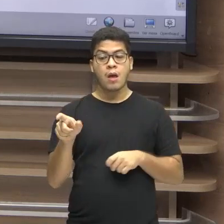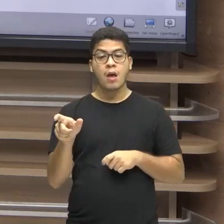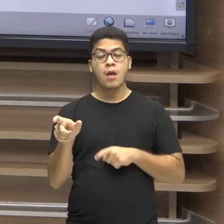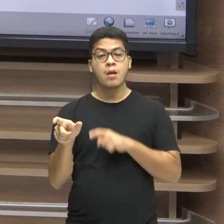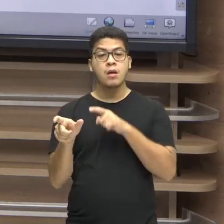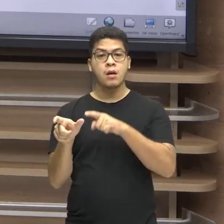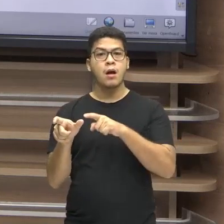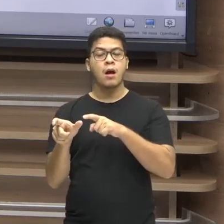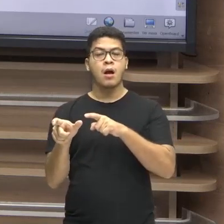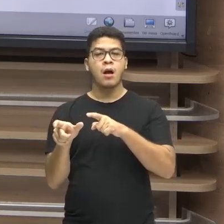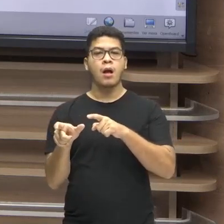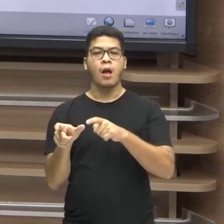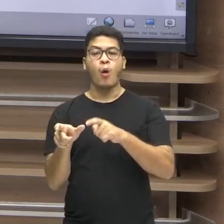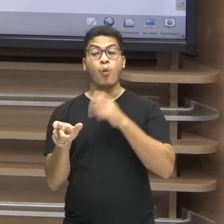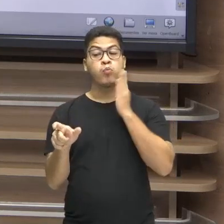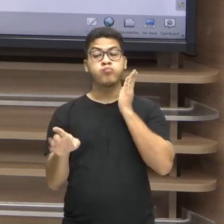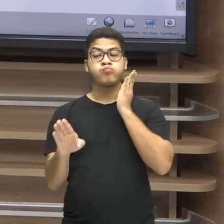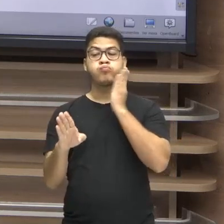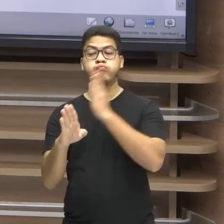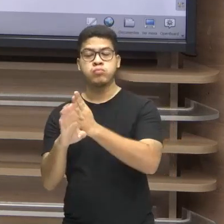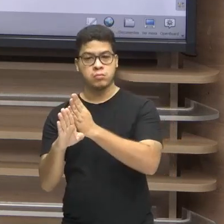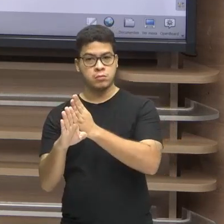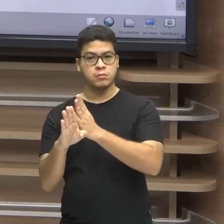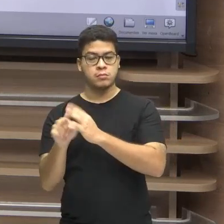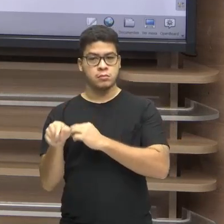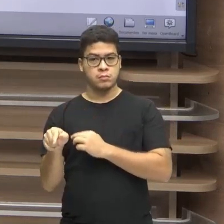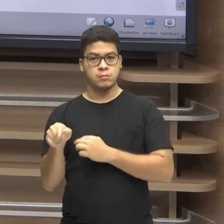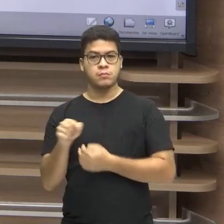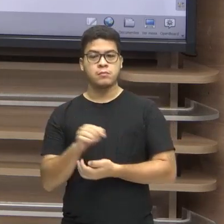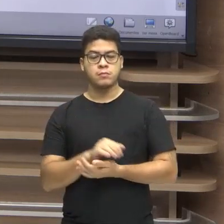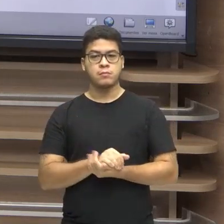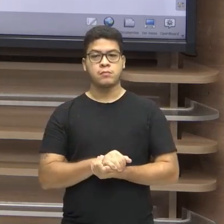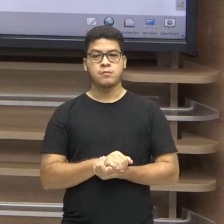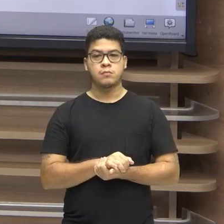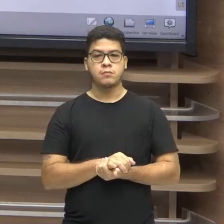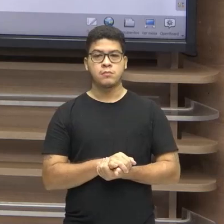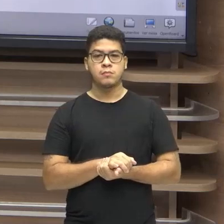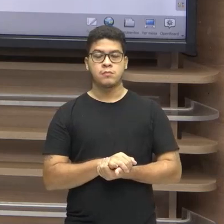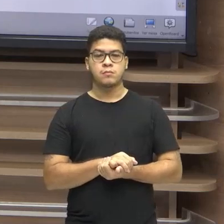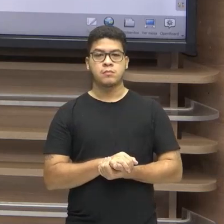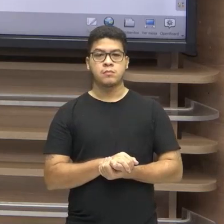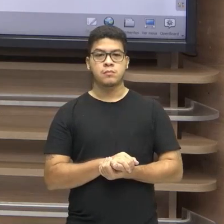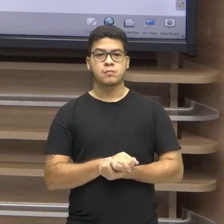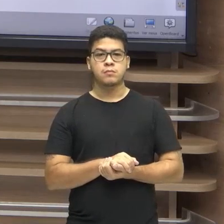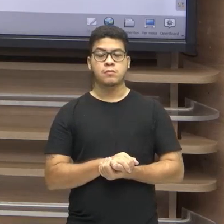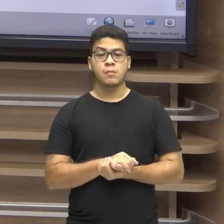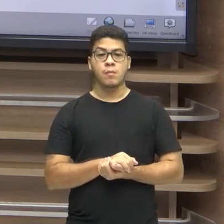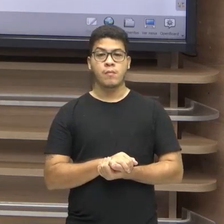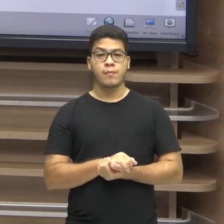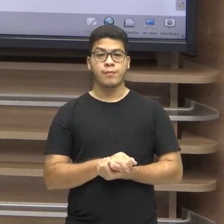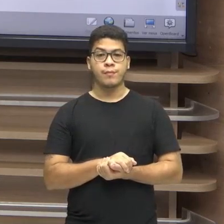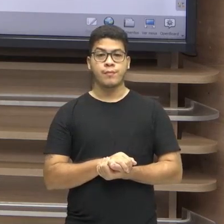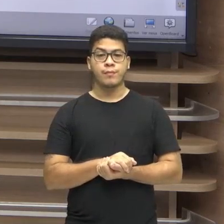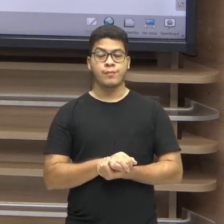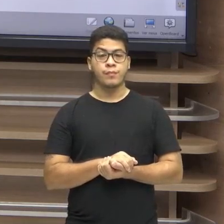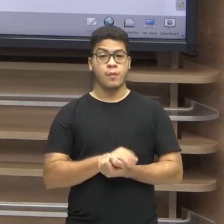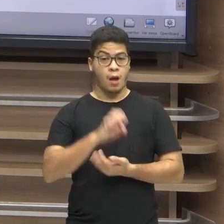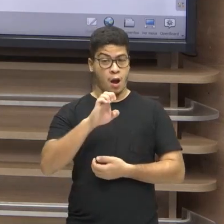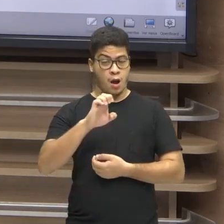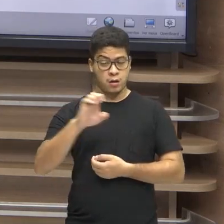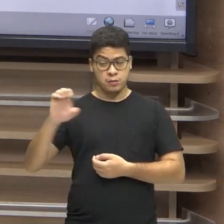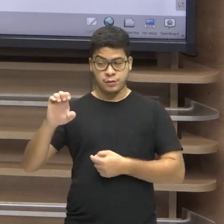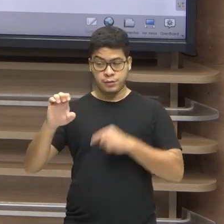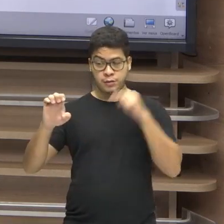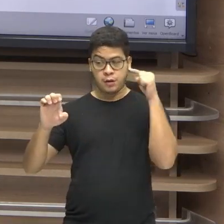os que têm números, tá? Do lado esquerdo aqui, ó, para esse lado aqui do sinal de igualdade, nós vamos deixar os termos que